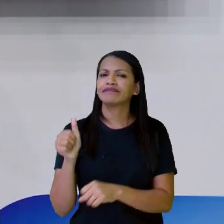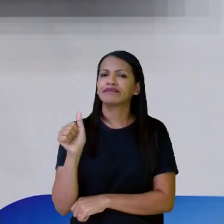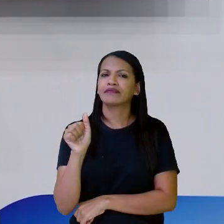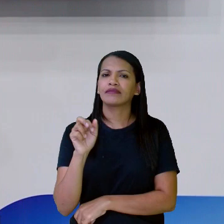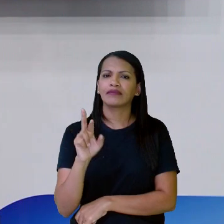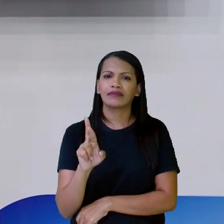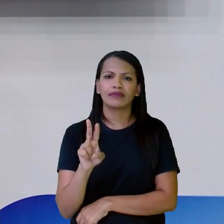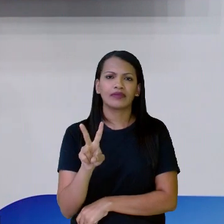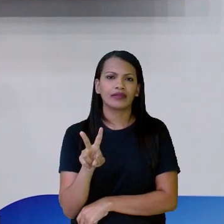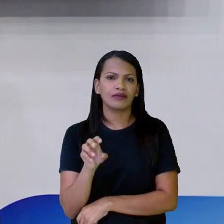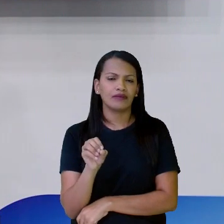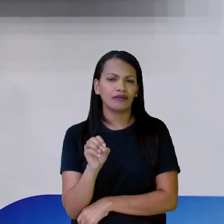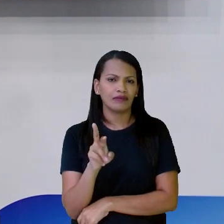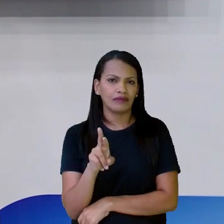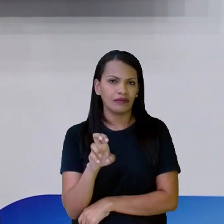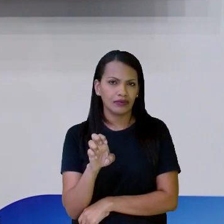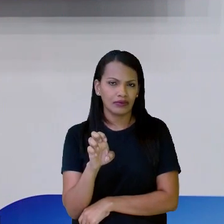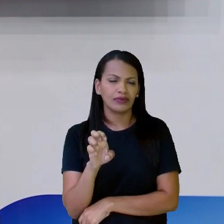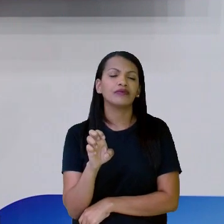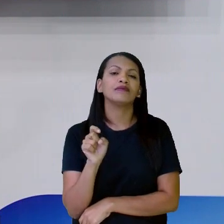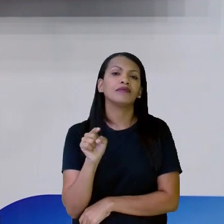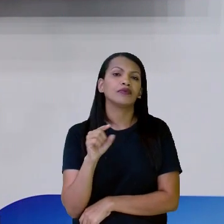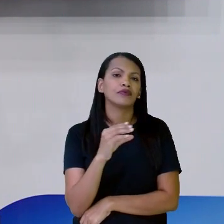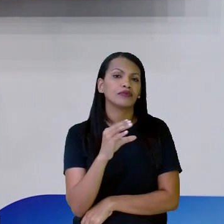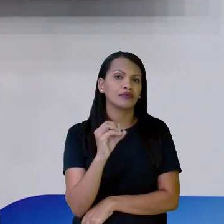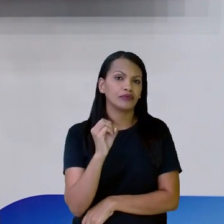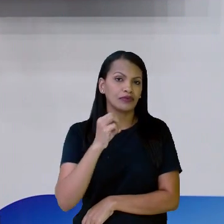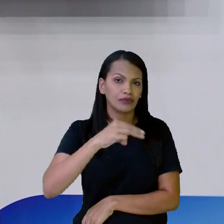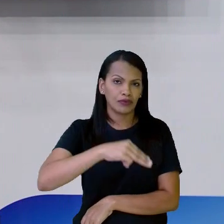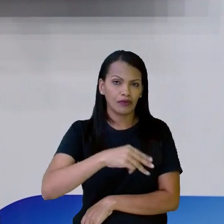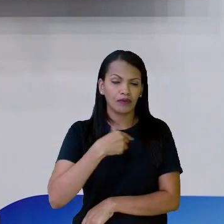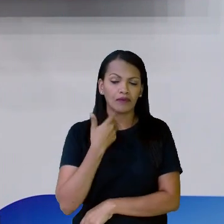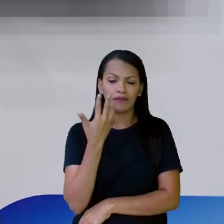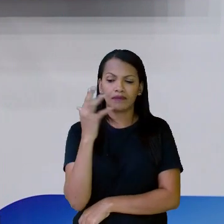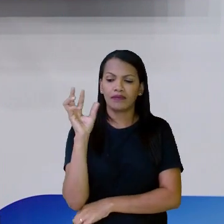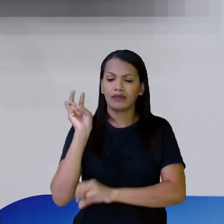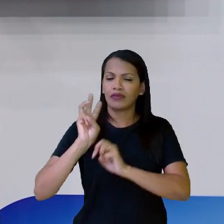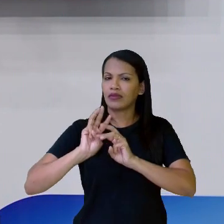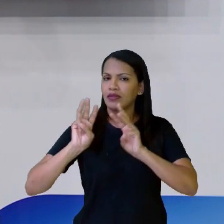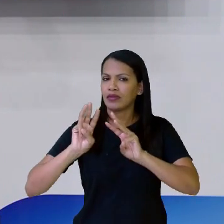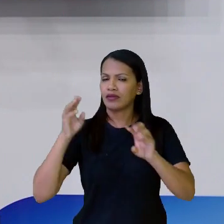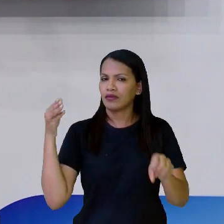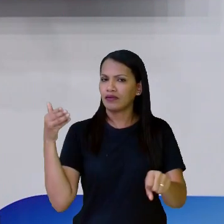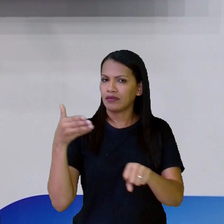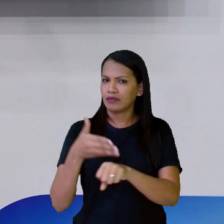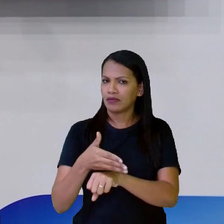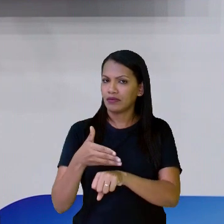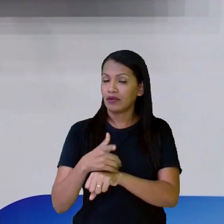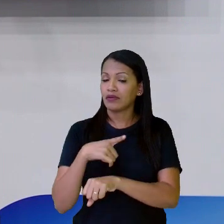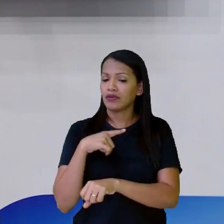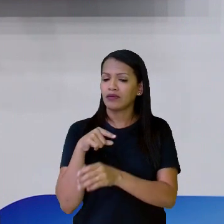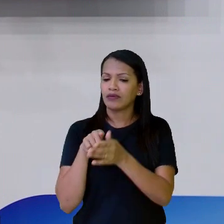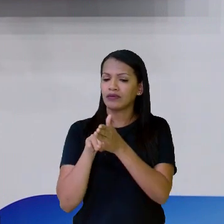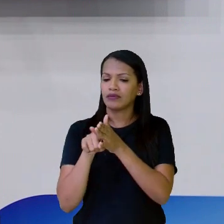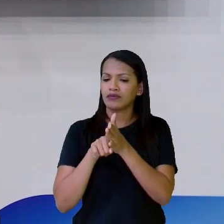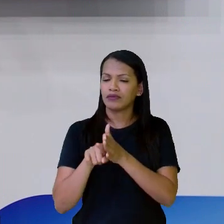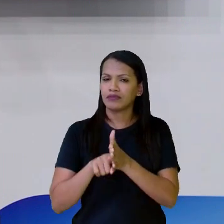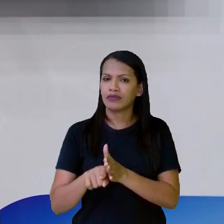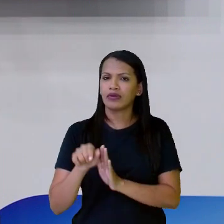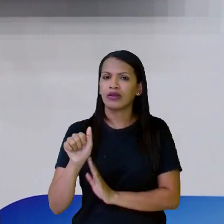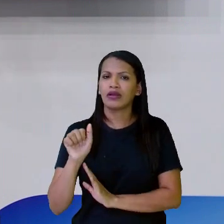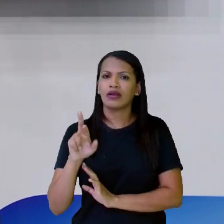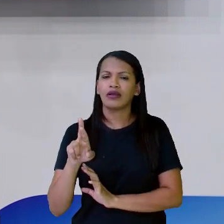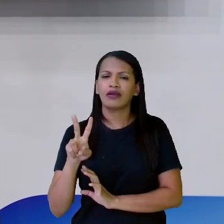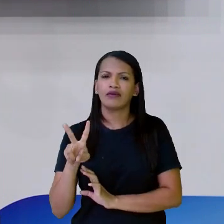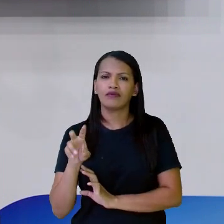que ainda não consegue acessar, é zero bronca. Vai lá, preenche no teu site de busca, Árvore de